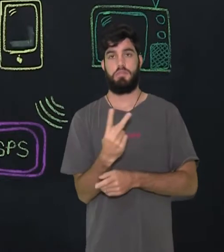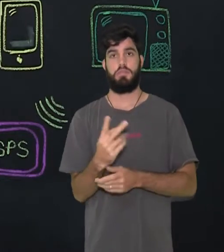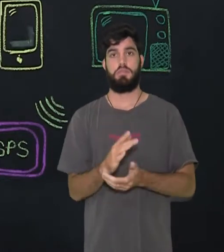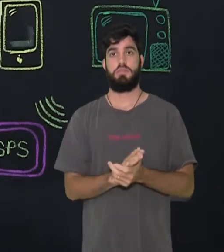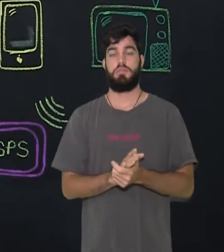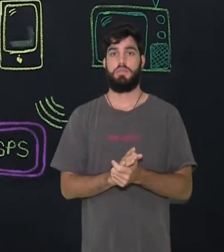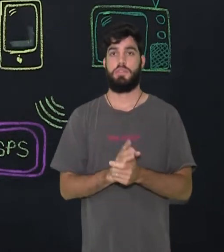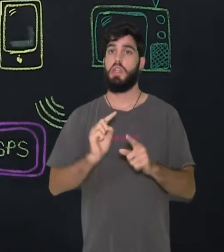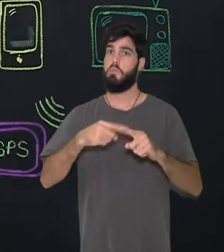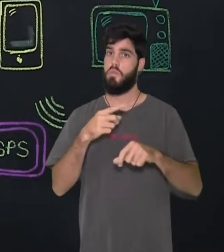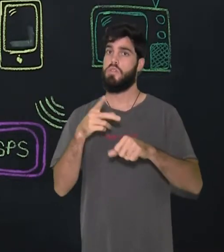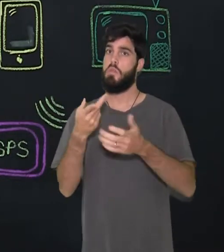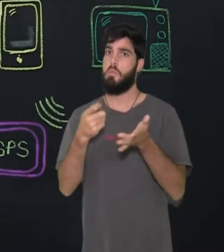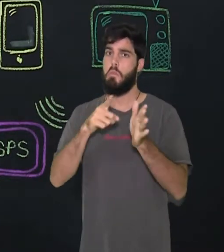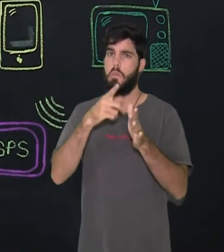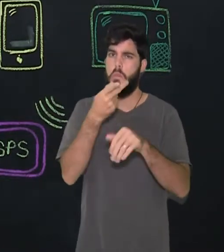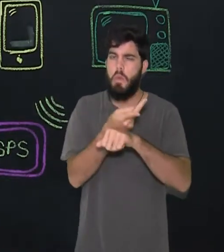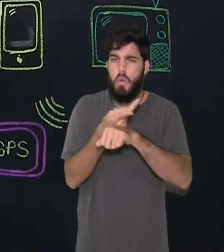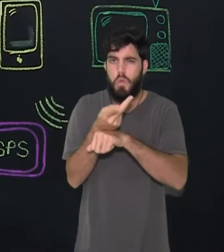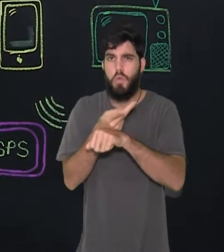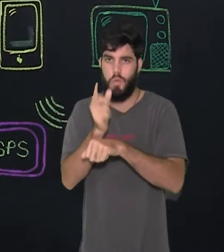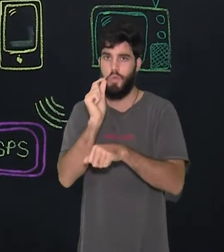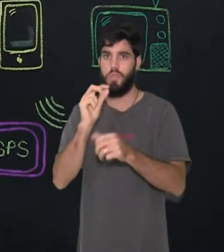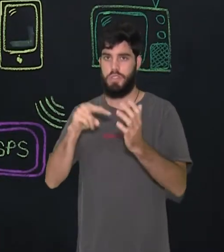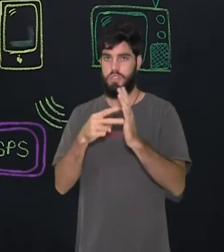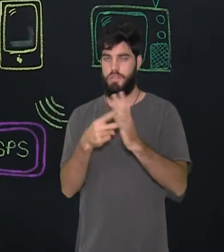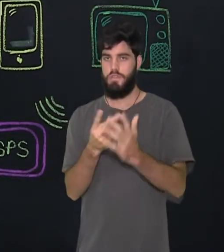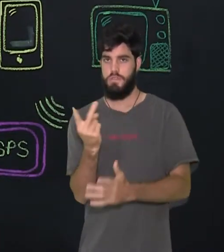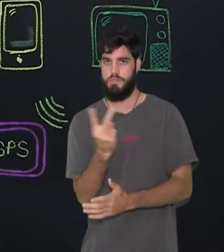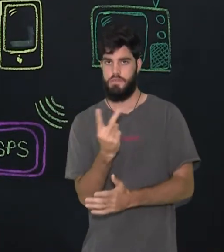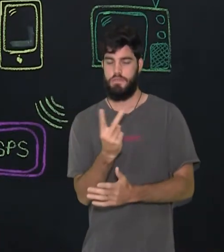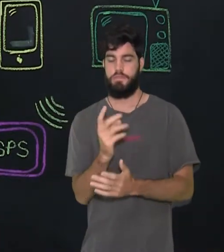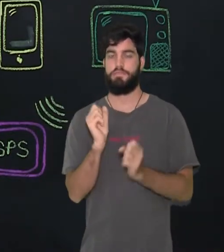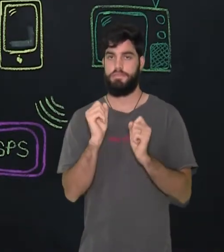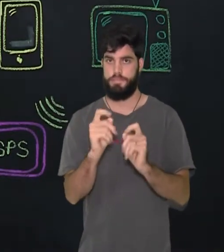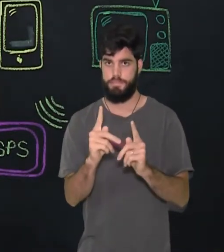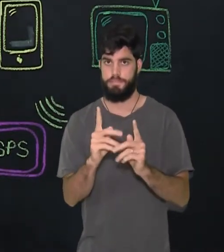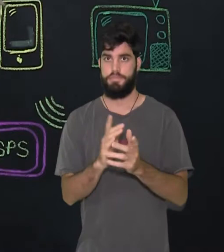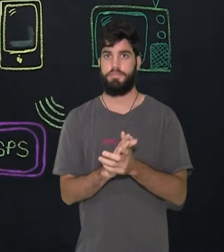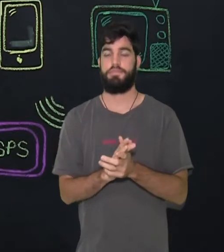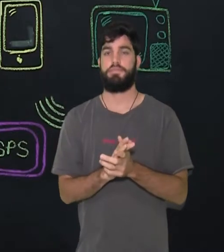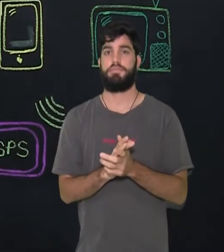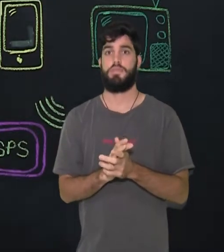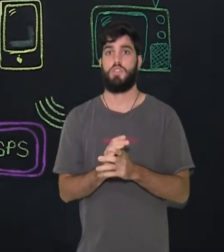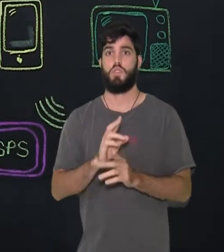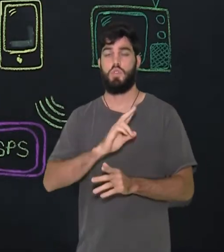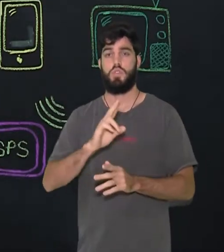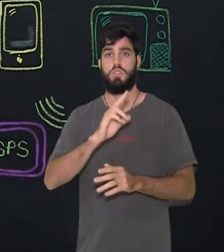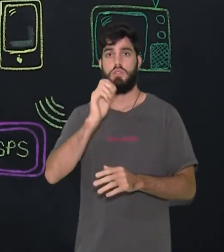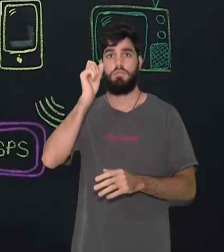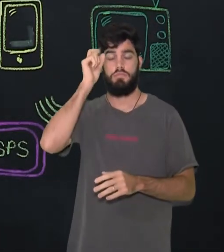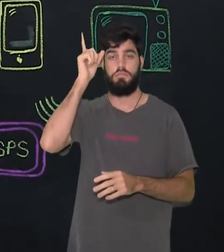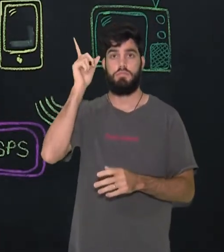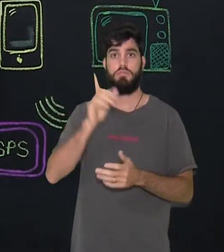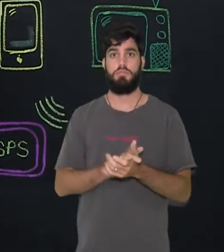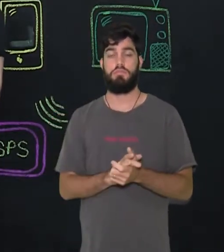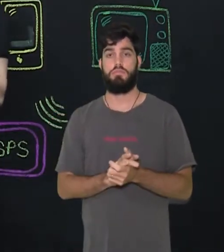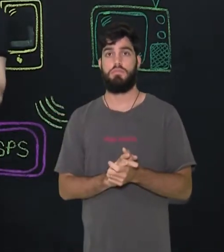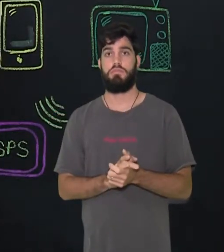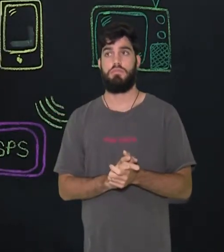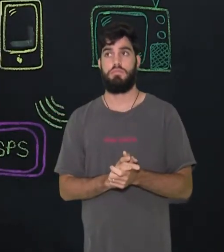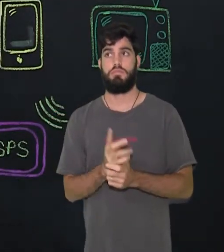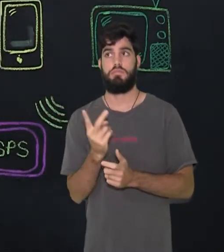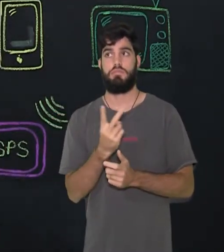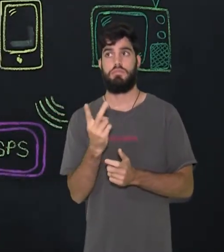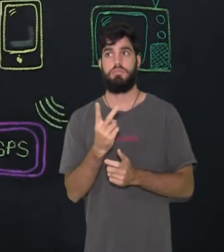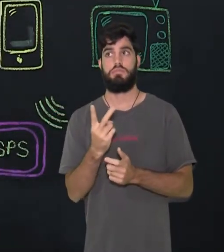mas a ideia é, combinou as duas, a gente tem uma onda eletromagnética. Até o nome dessa ideia, ó, eletro e